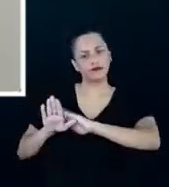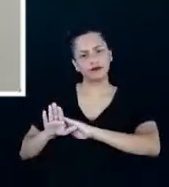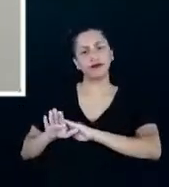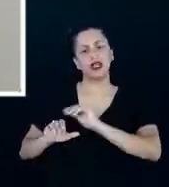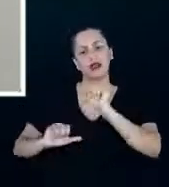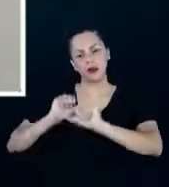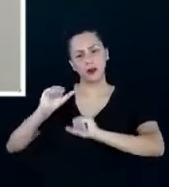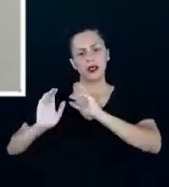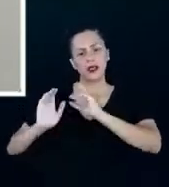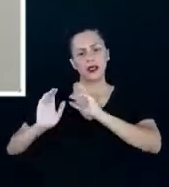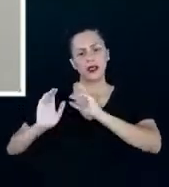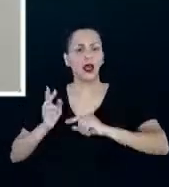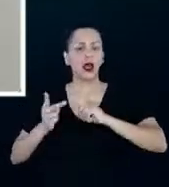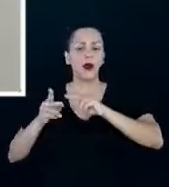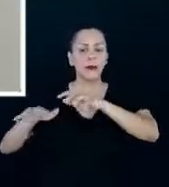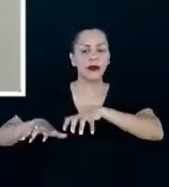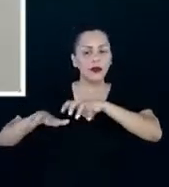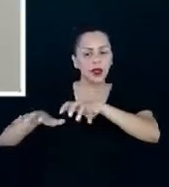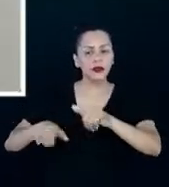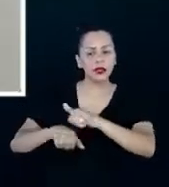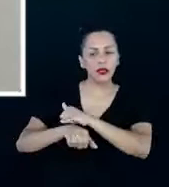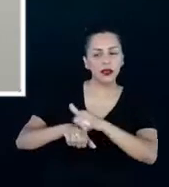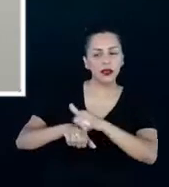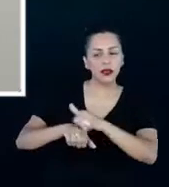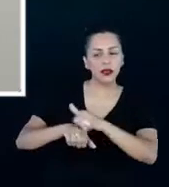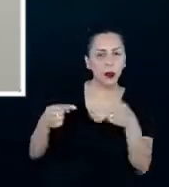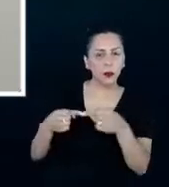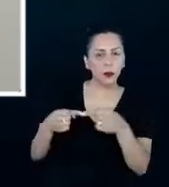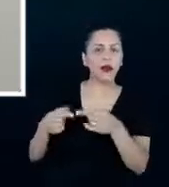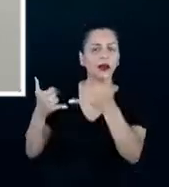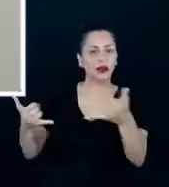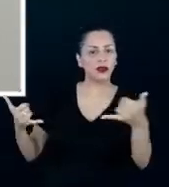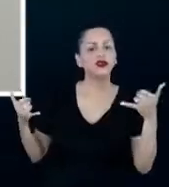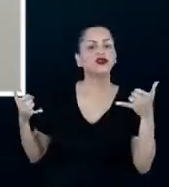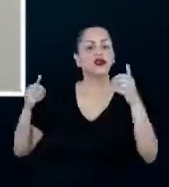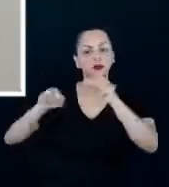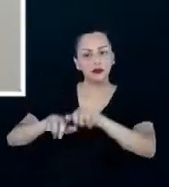digital, os minerais estratégicos para o setor energético, para a transição energética,